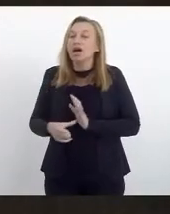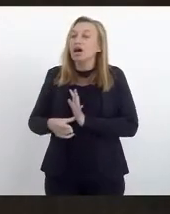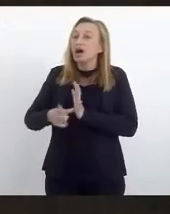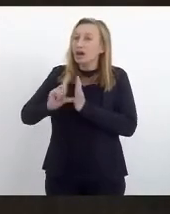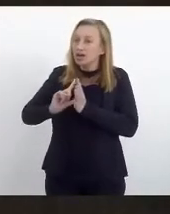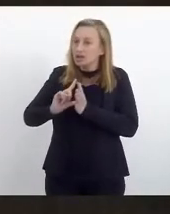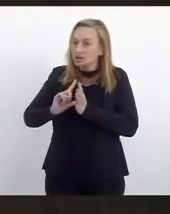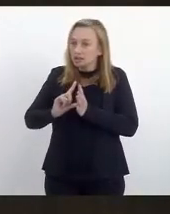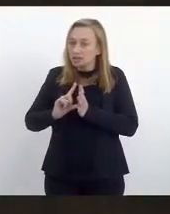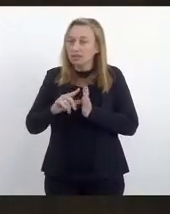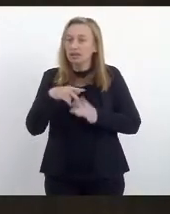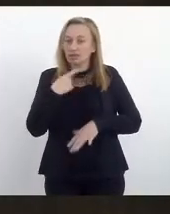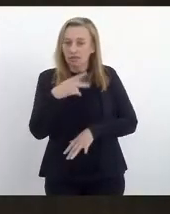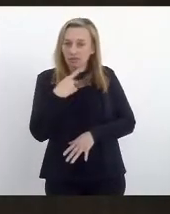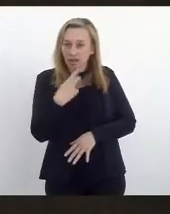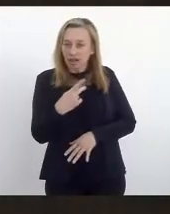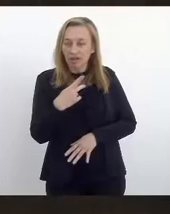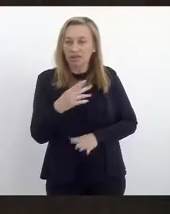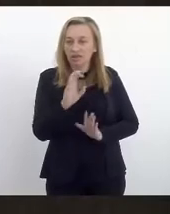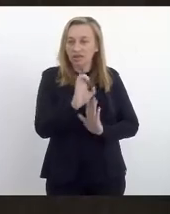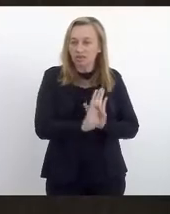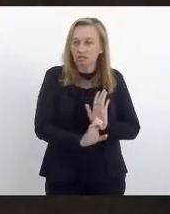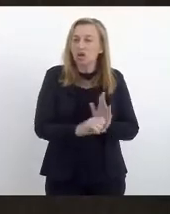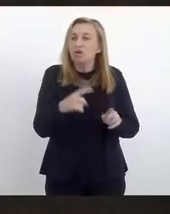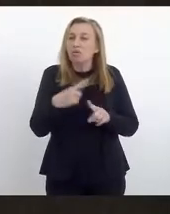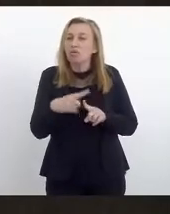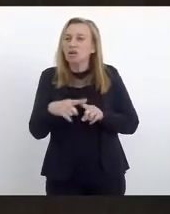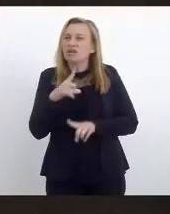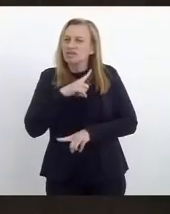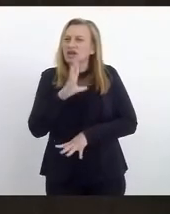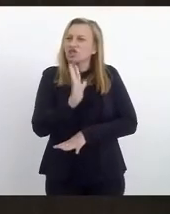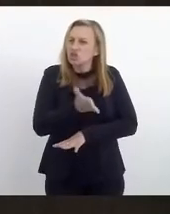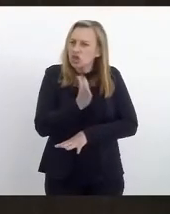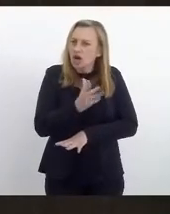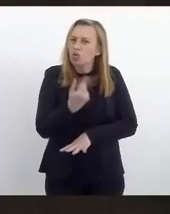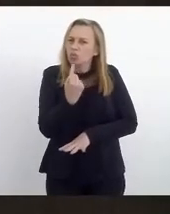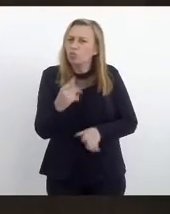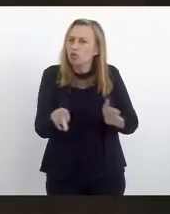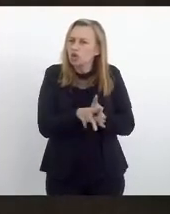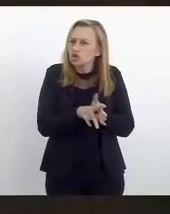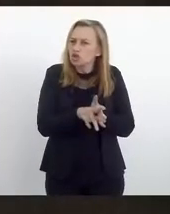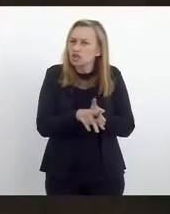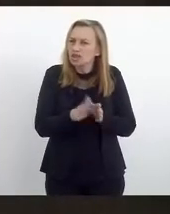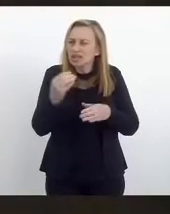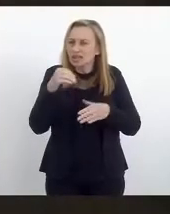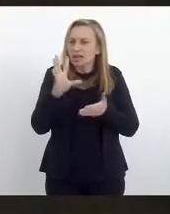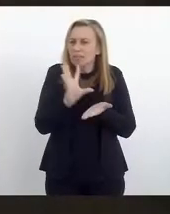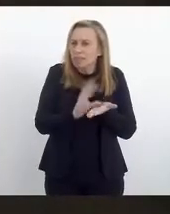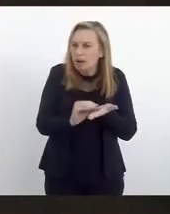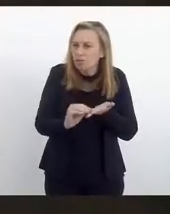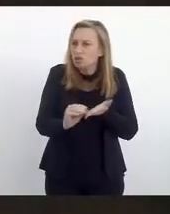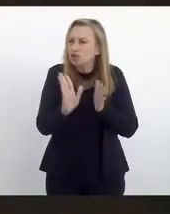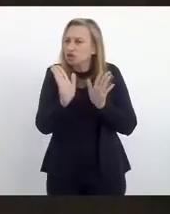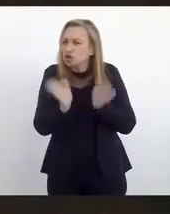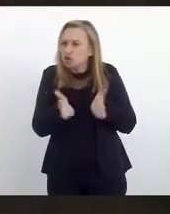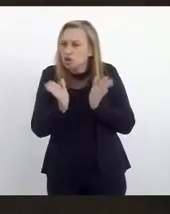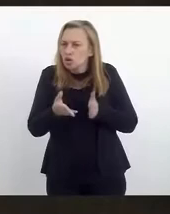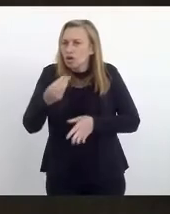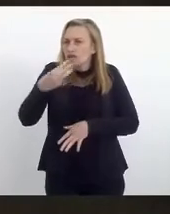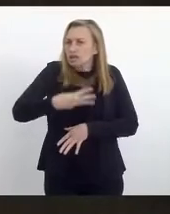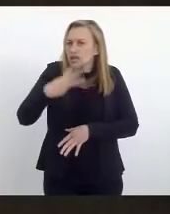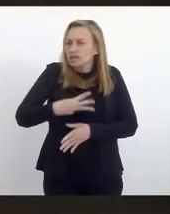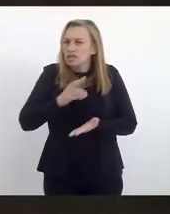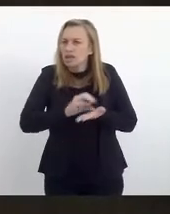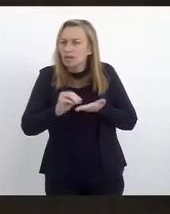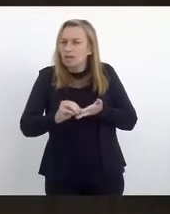da emissão dos pareceres às emendas, porque existe já um projeto, inclusive, que está na pauta hoje, que é o terceiro da pauta, que